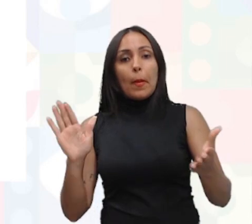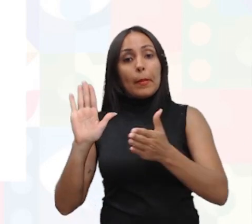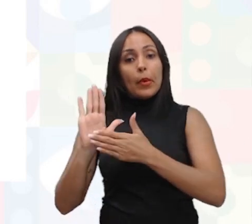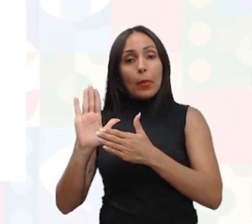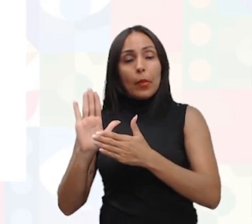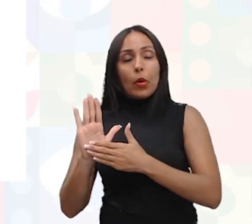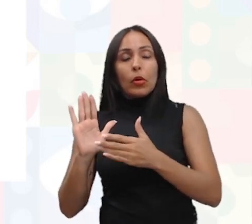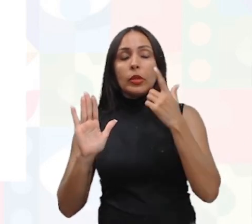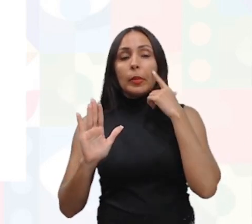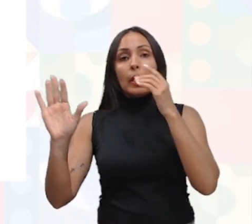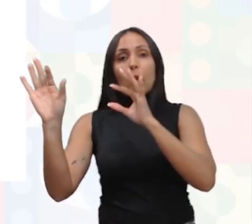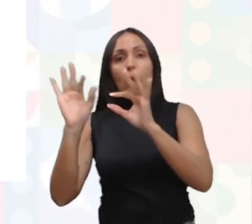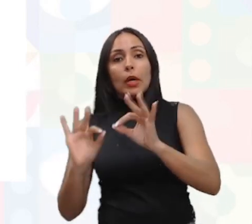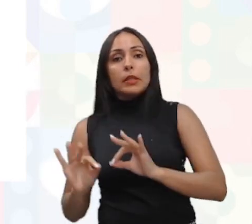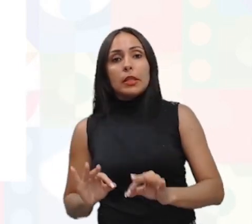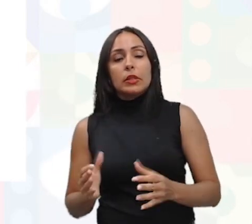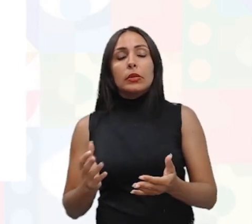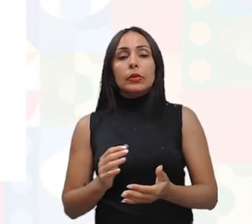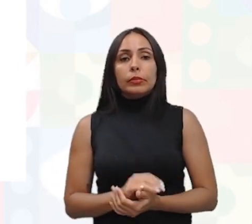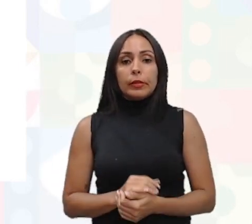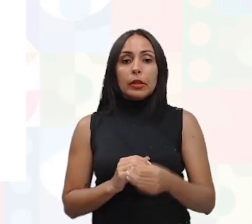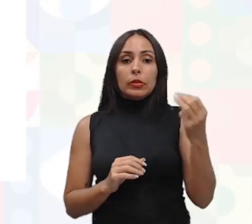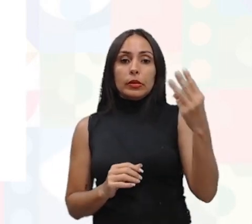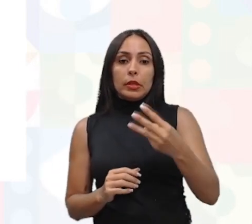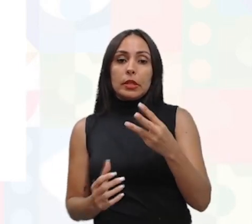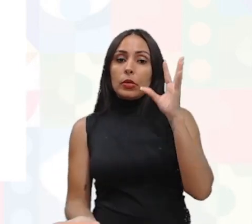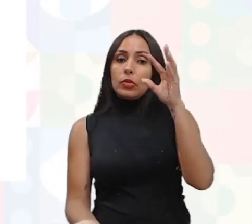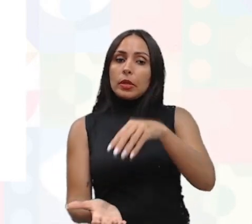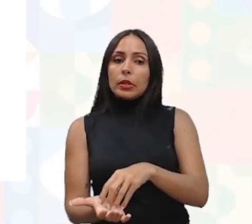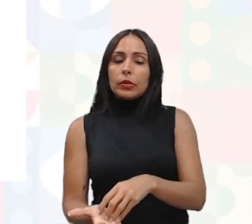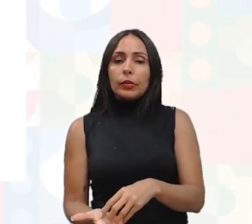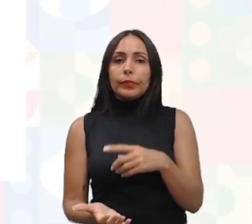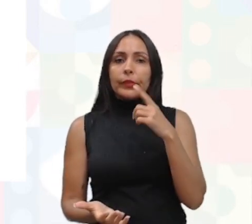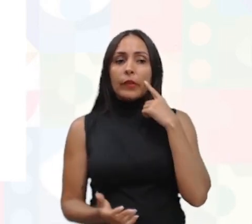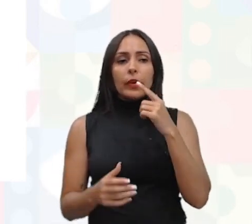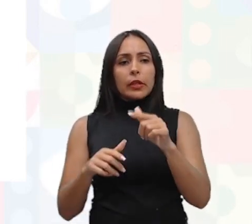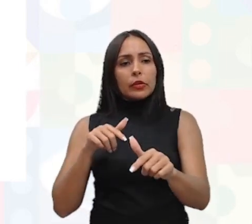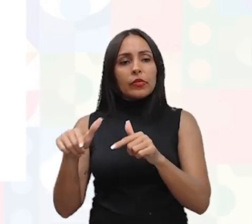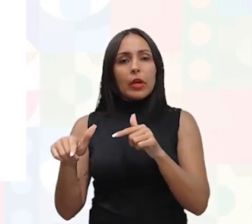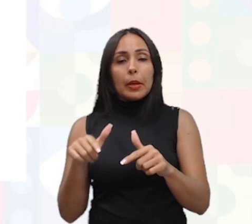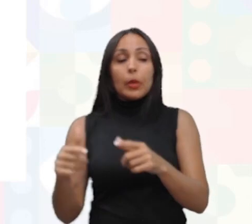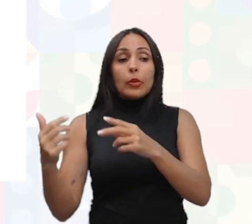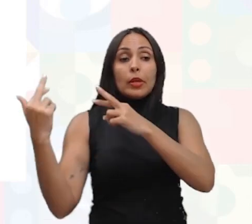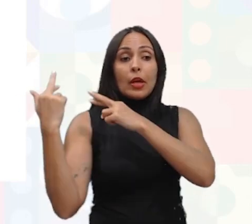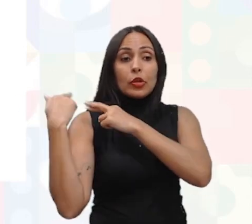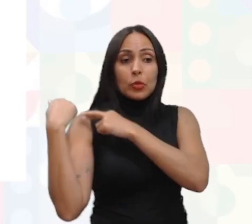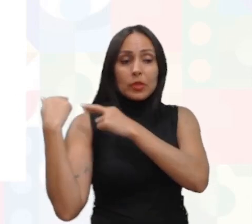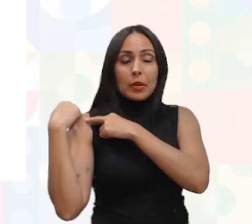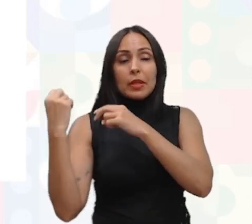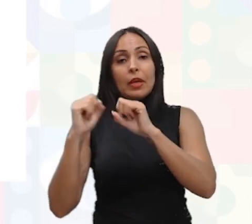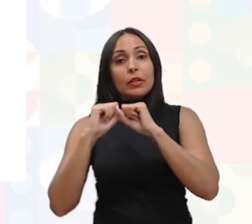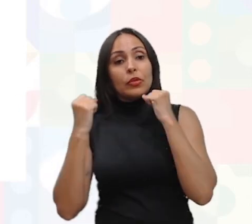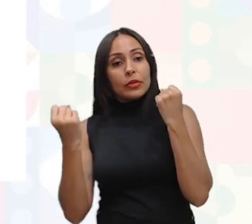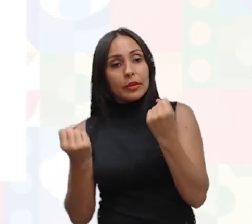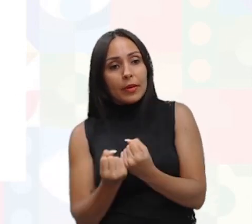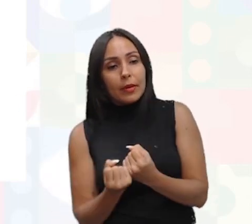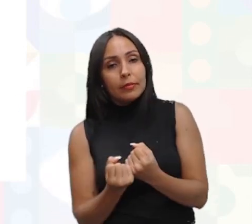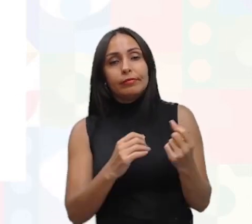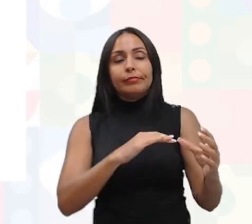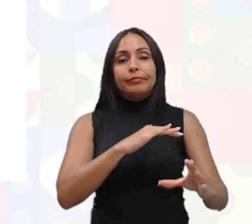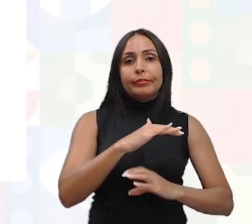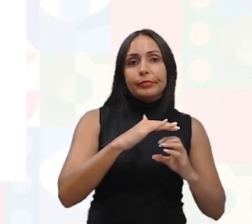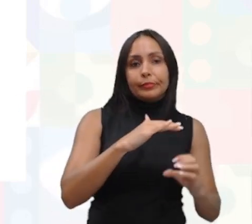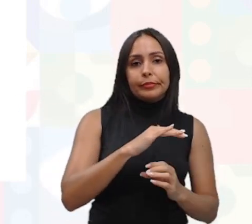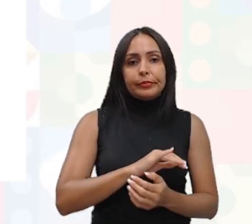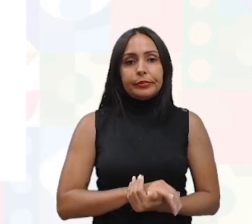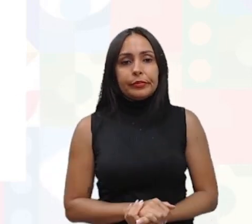pelas organizações do terceiro setor. A gente escuta muito falar no trabalho de responsabilidade social empresarial, né?